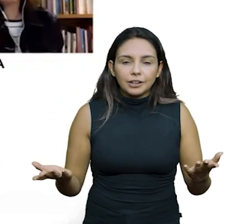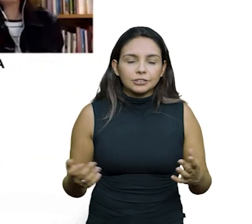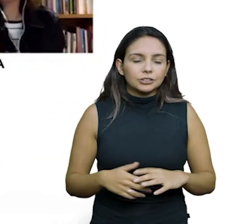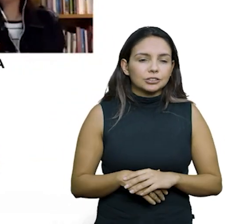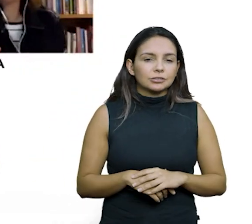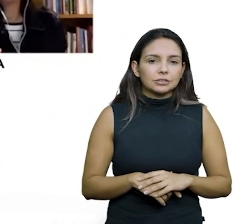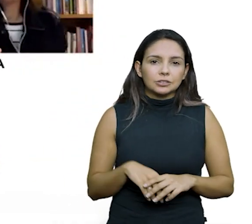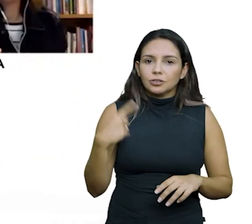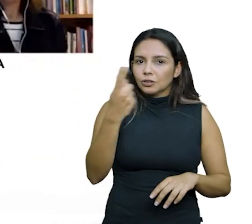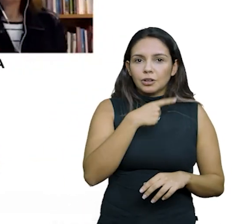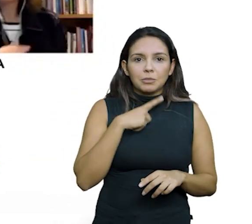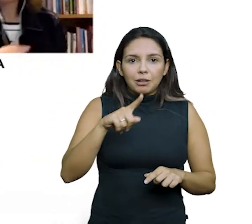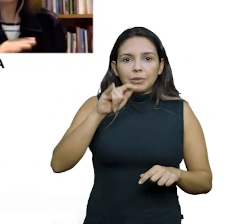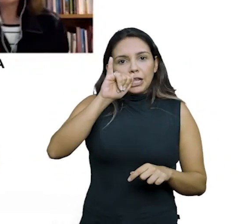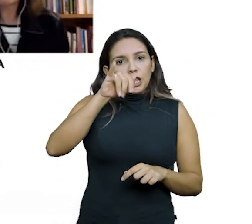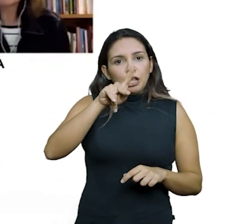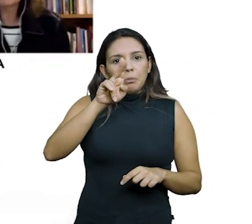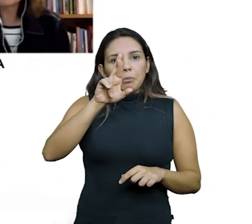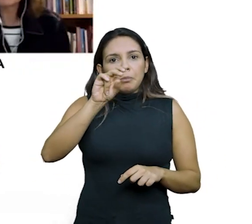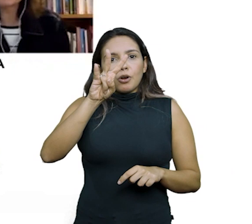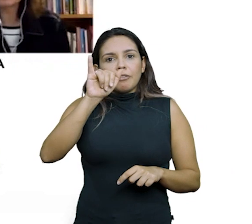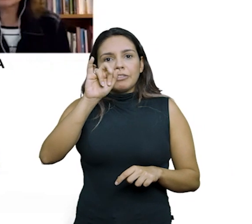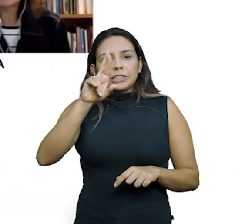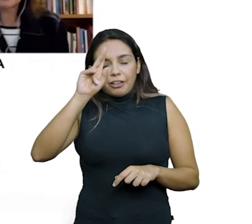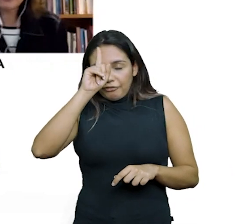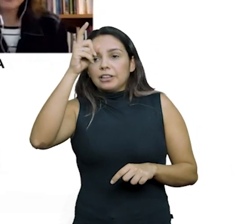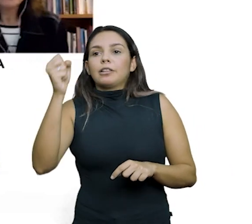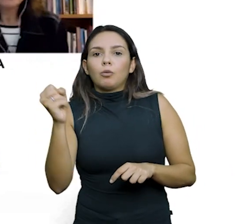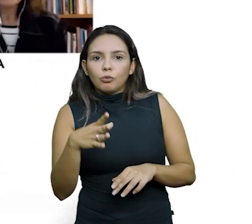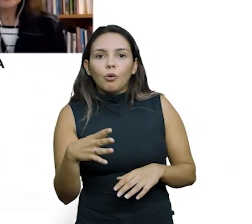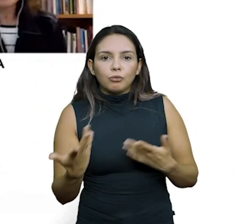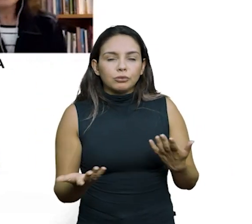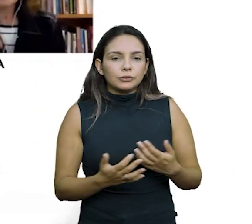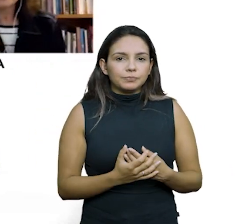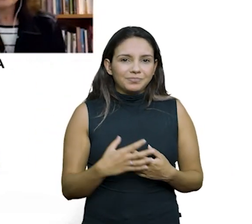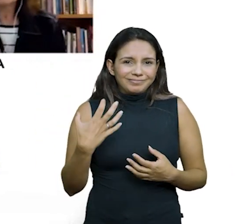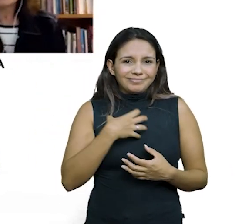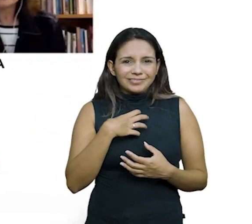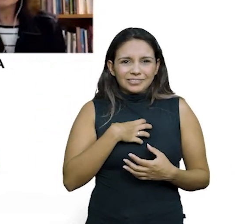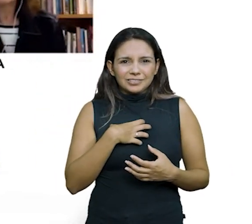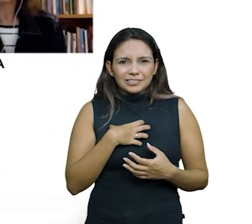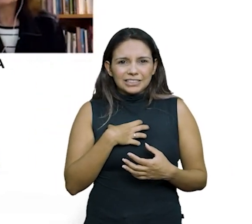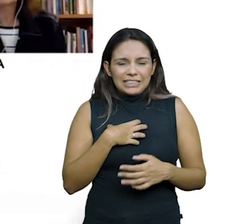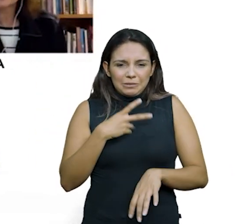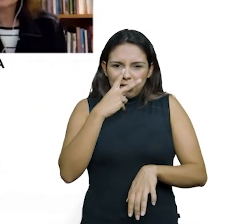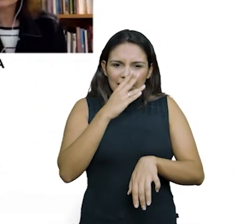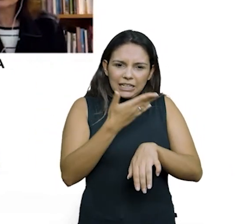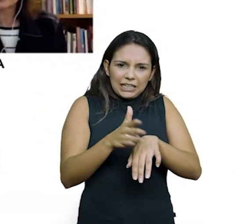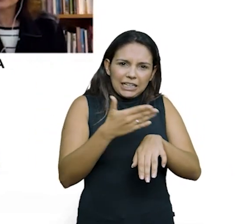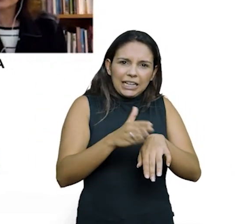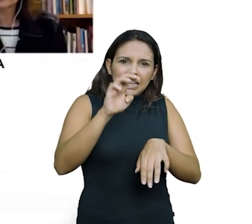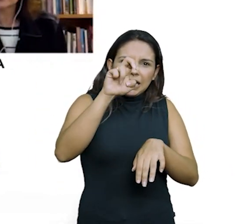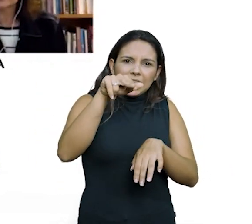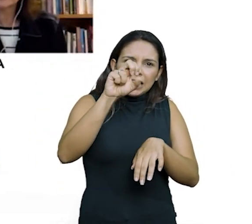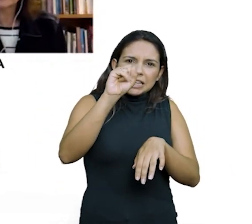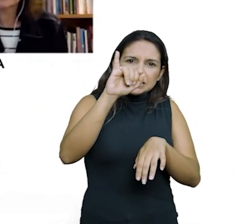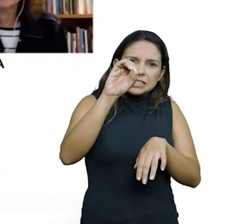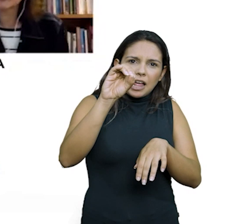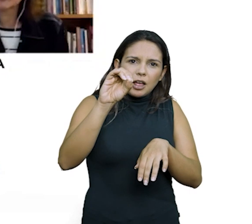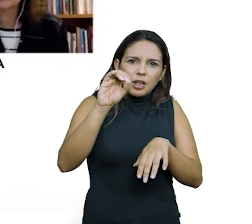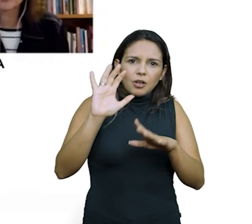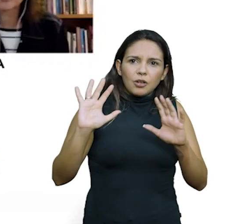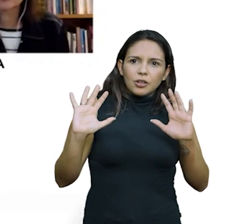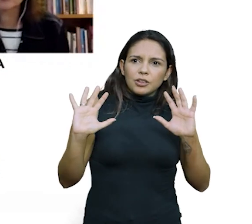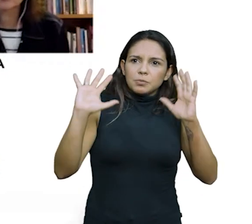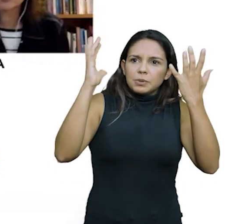né? Então, nós estamos improvisando, a gente está... E é engraçado que a sensação é de ensaio, né? A gente está ensaiando para um